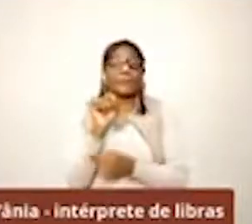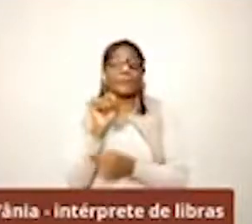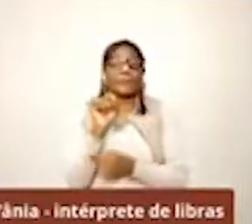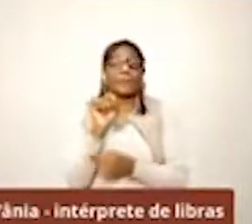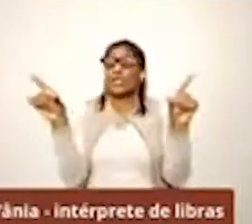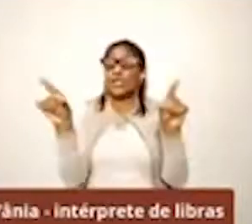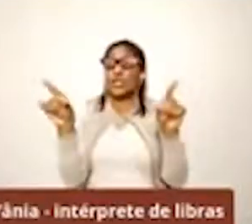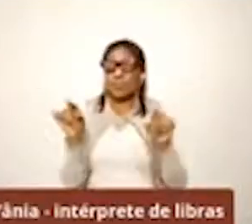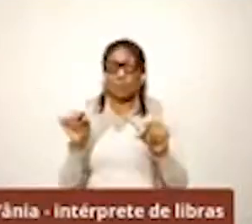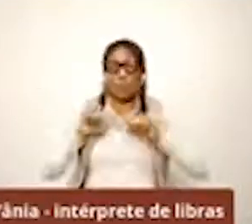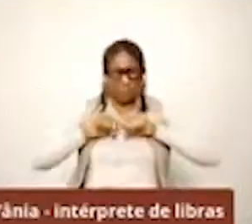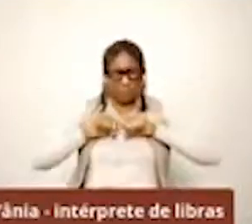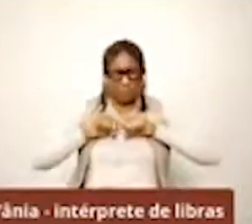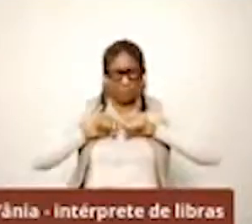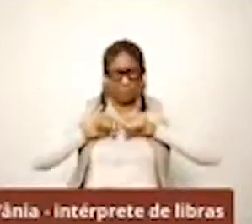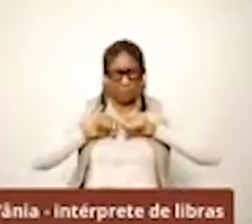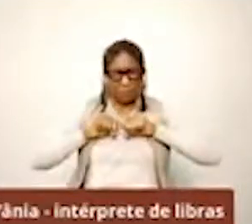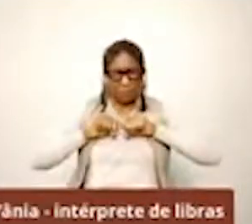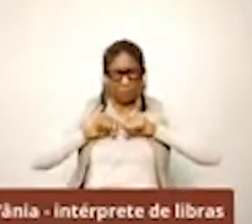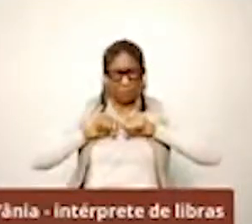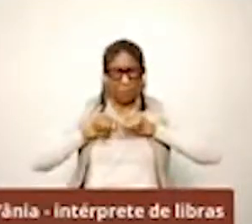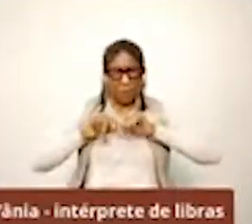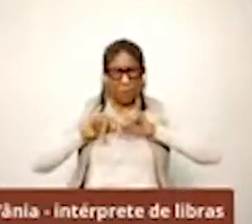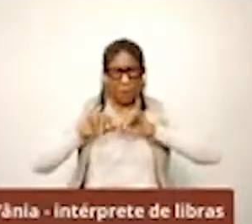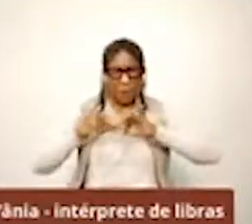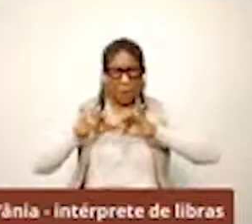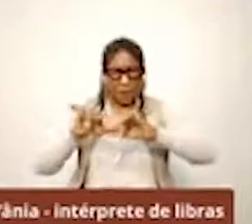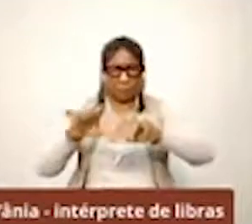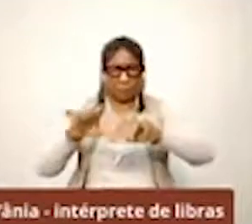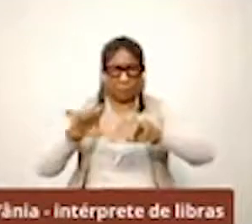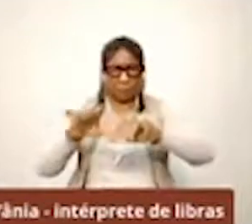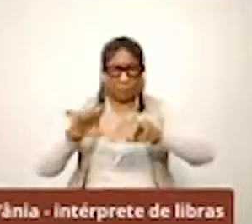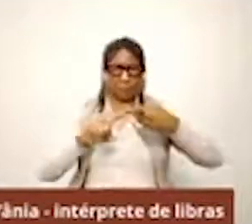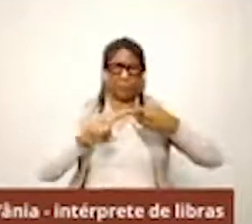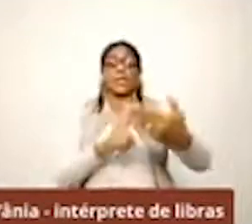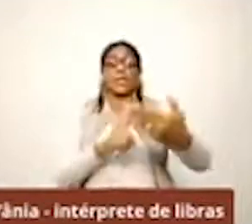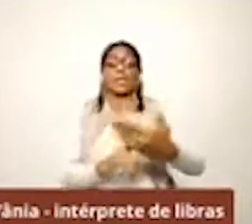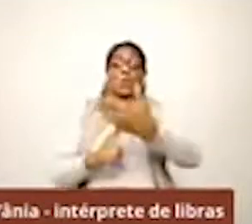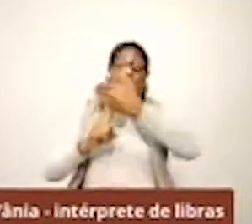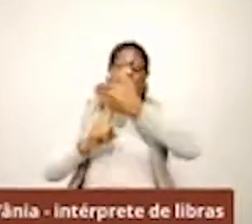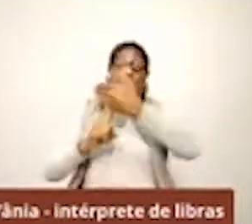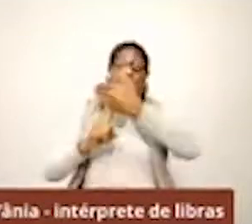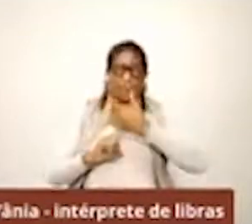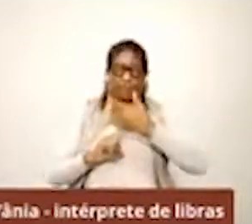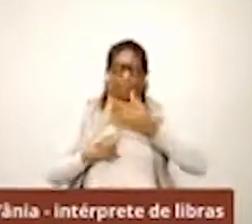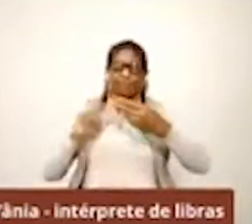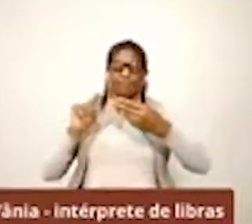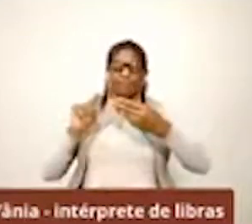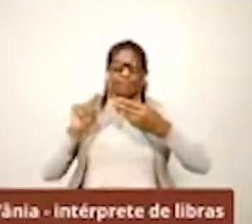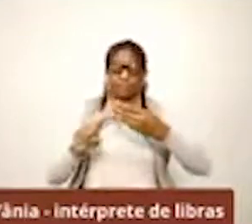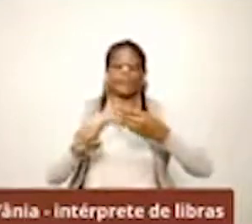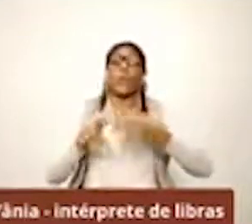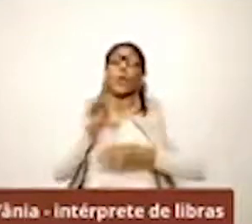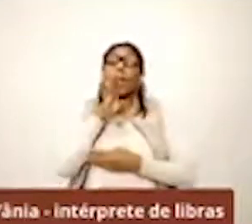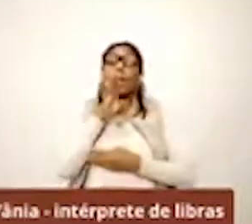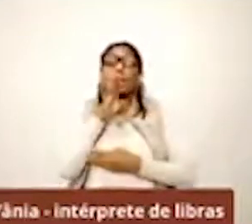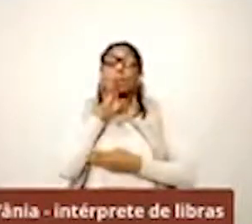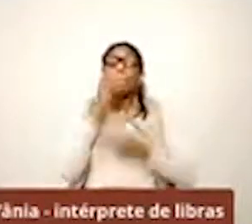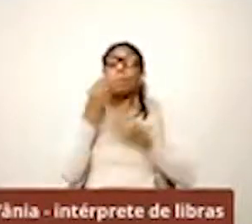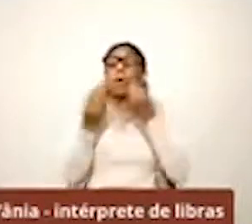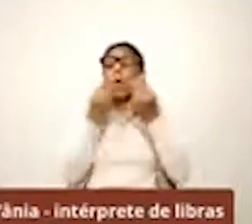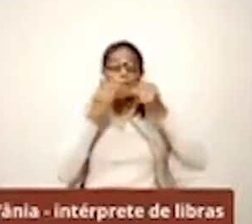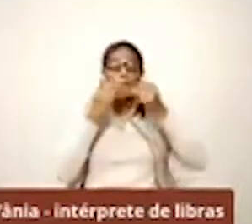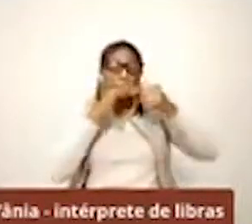e mantendo o seu isolamento domiciliar, conhecer a real incidência da Covid-19 no nosso território, traçar também